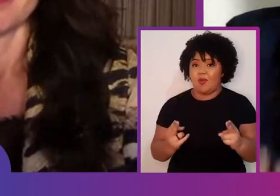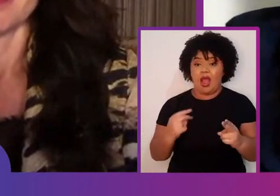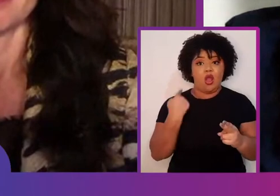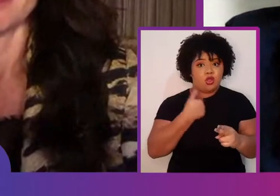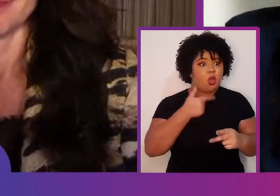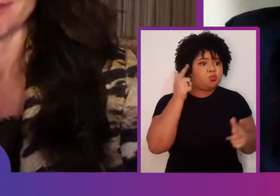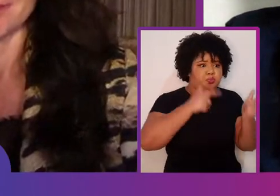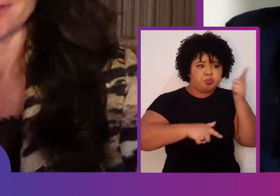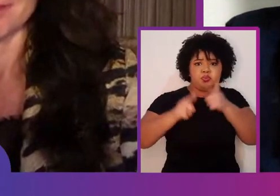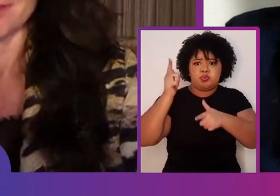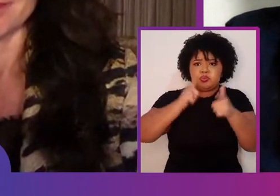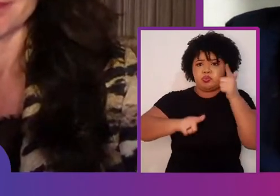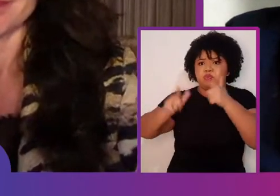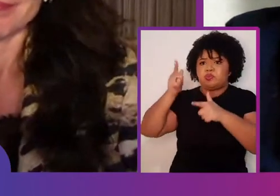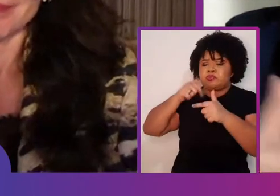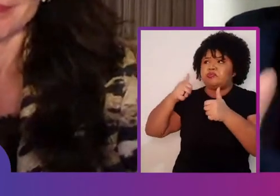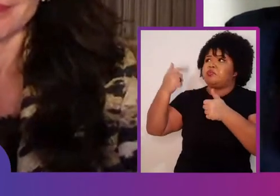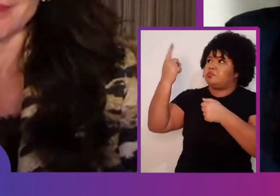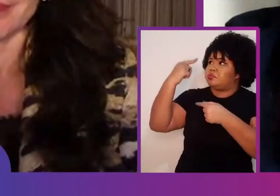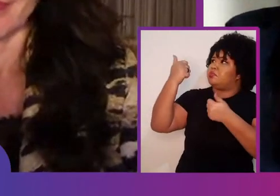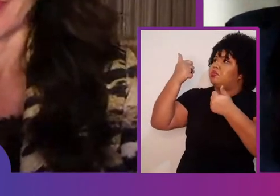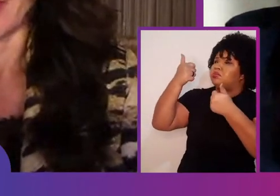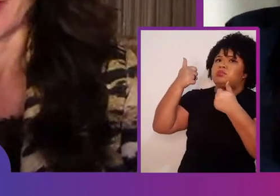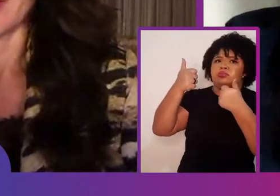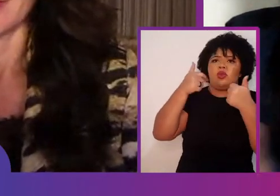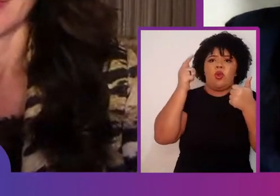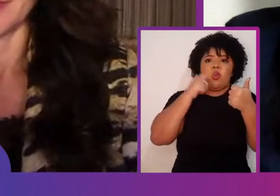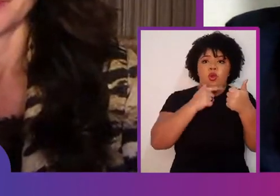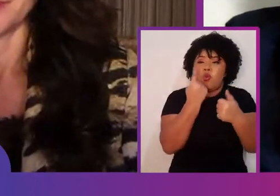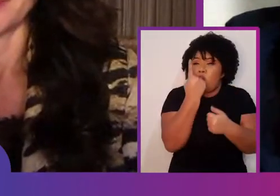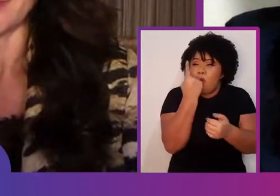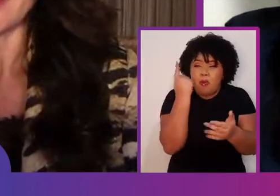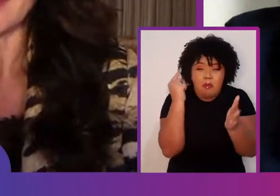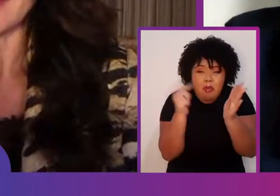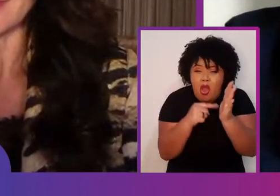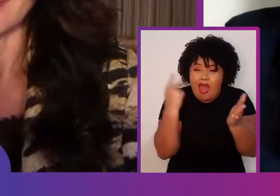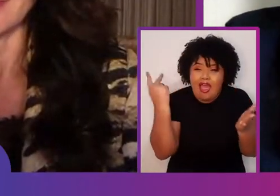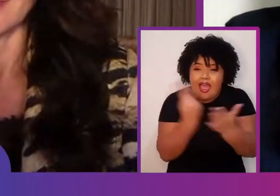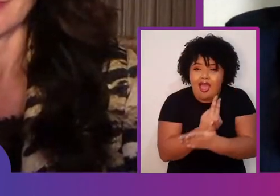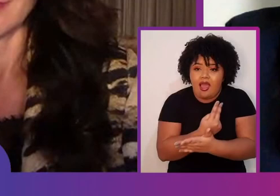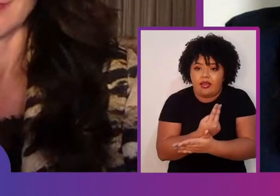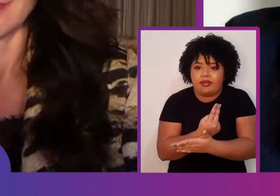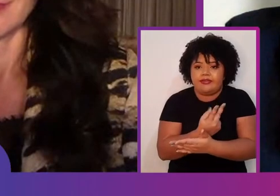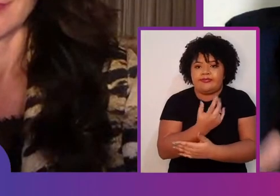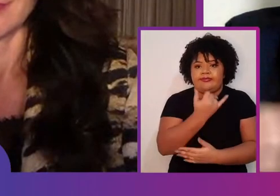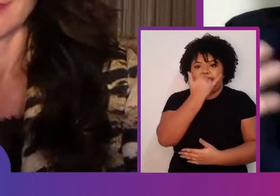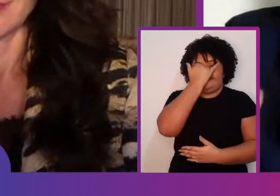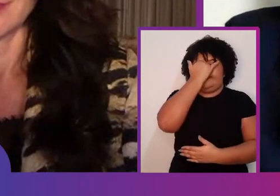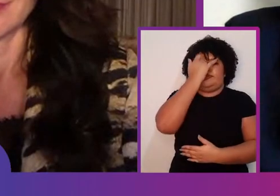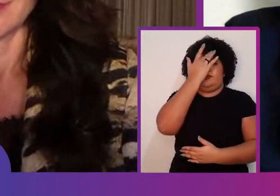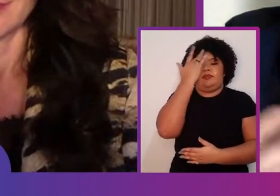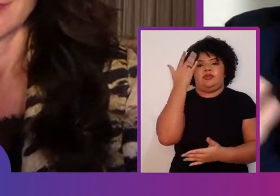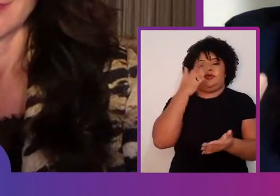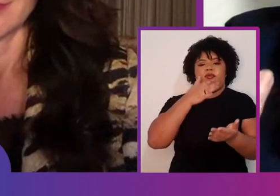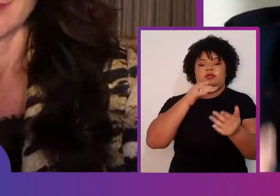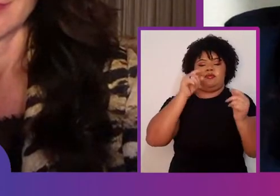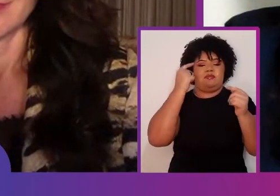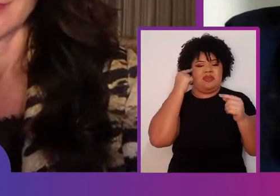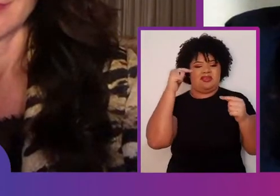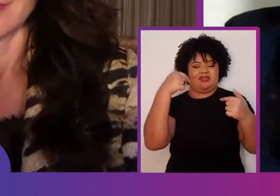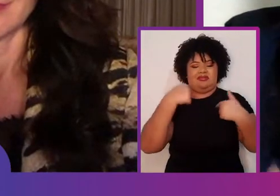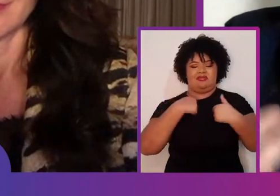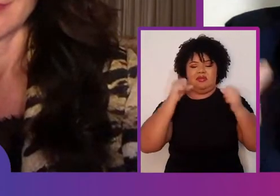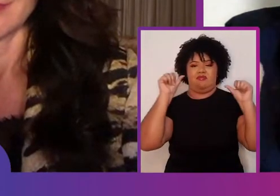instituições. Cobra-se do indivíduo que ele não faça mais nada que a sua obrigação, não se valoriza nada por isso, não se tem o hábito